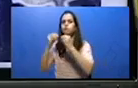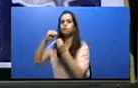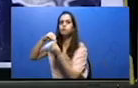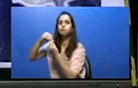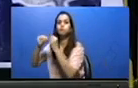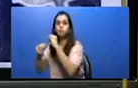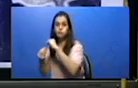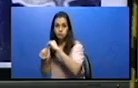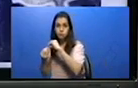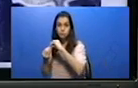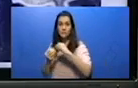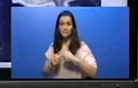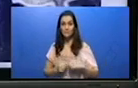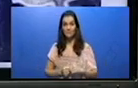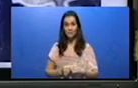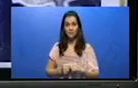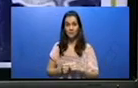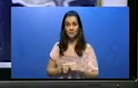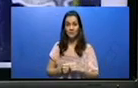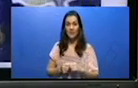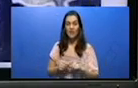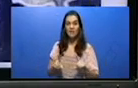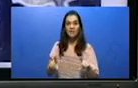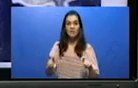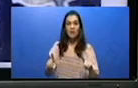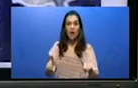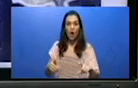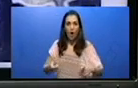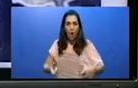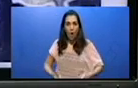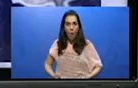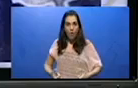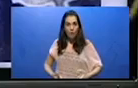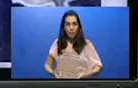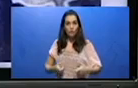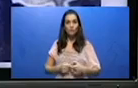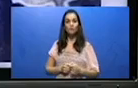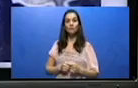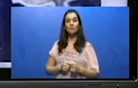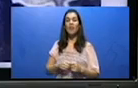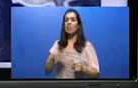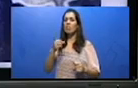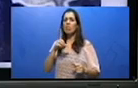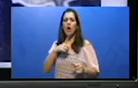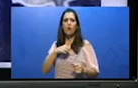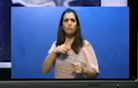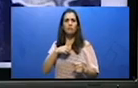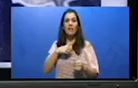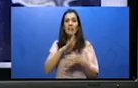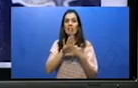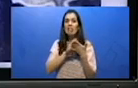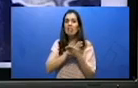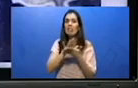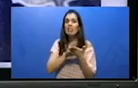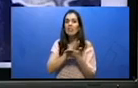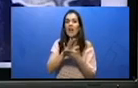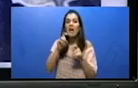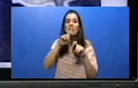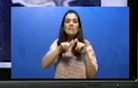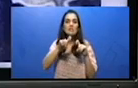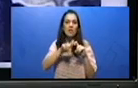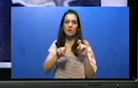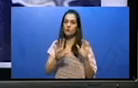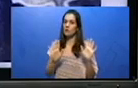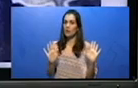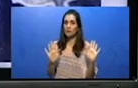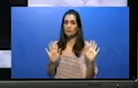e femininas. Espermatozoide e óvulo. Reprodução assexuada não ocorre fusão de gametas, de células sexuais, não ocorre